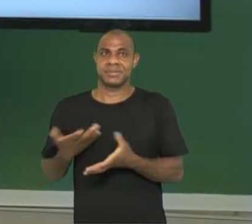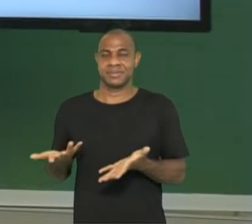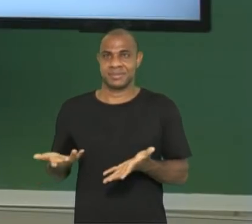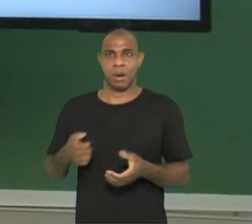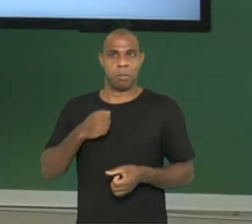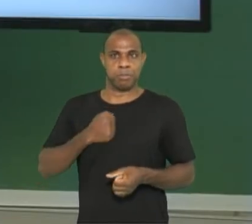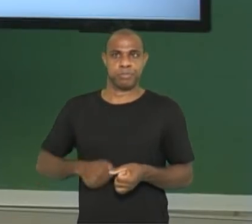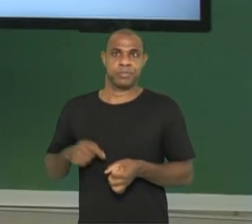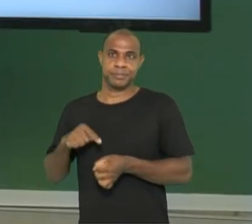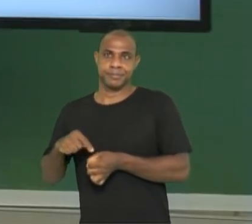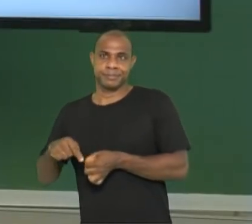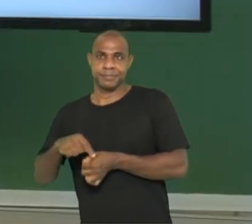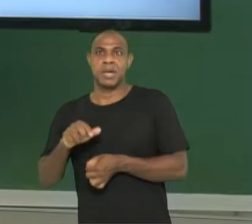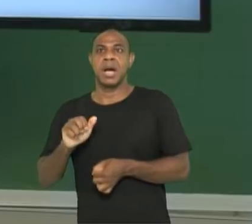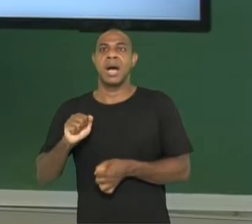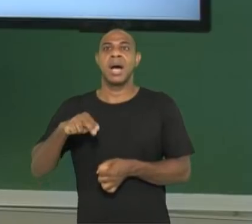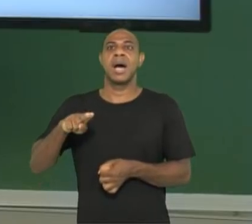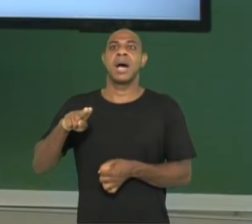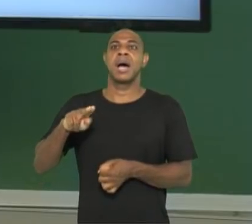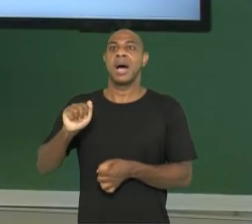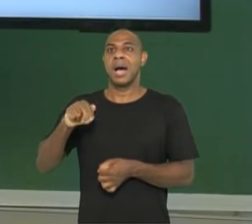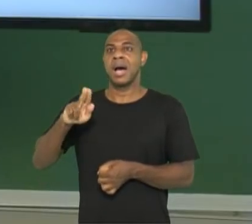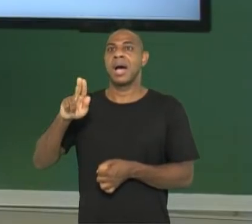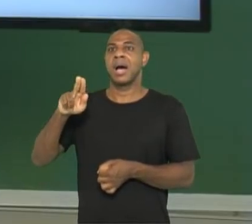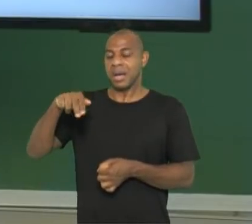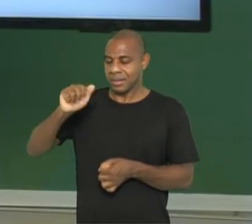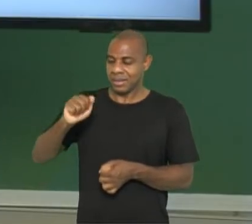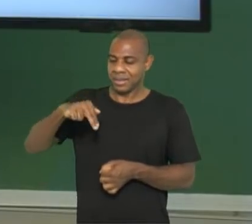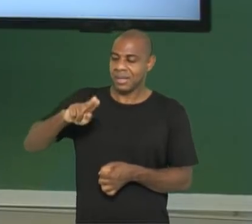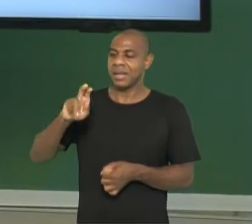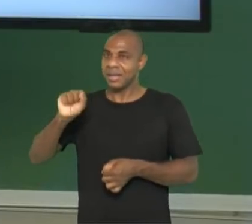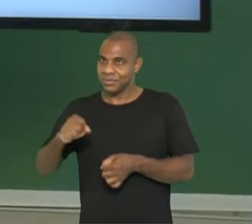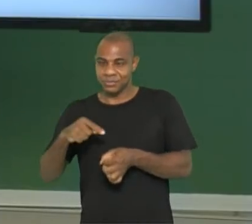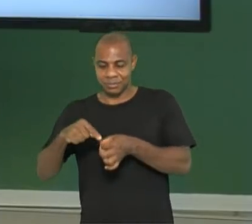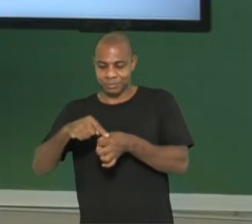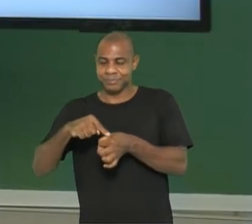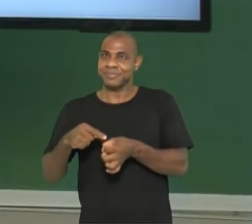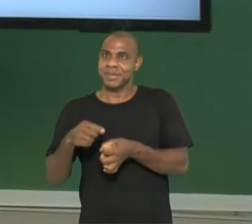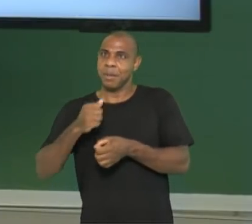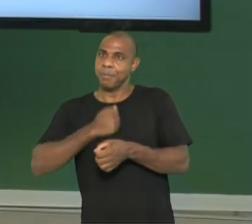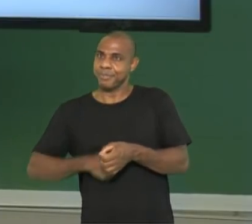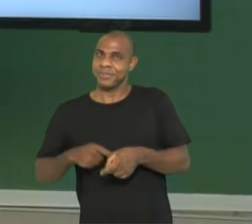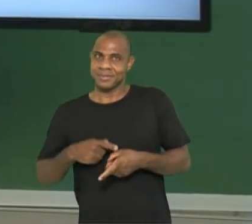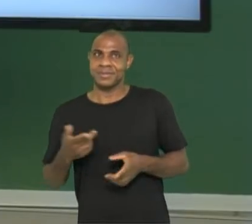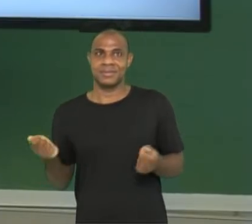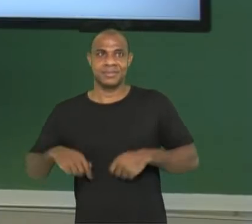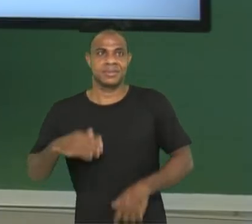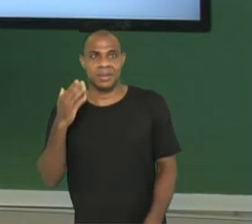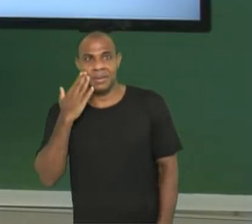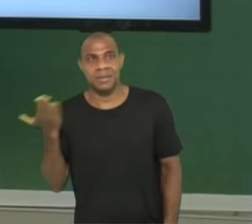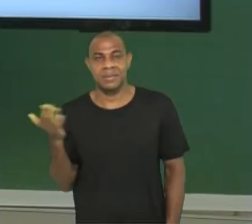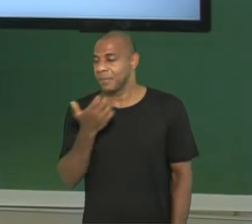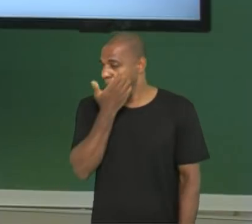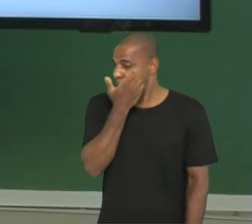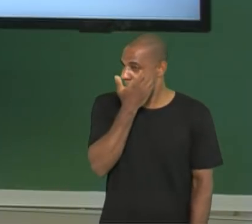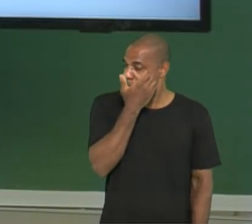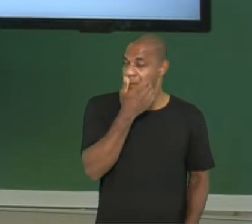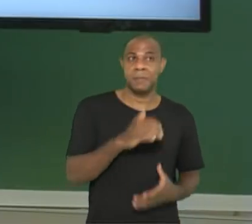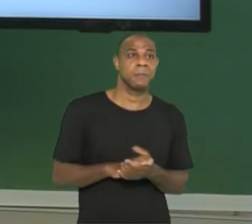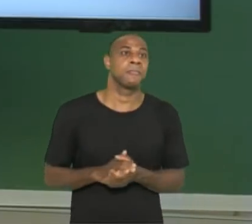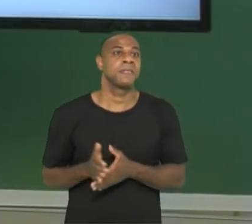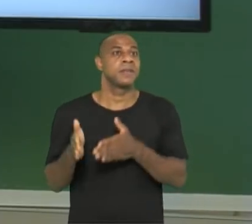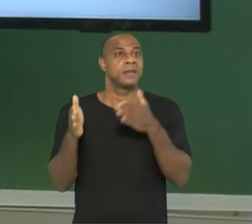que não existam outras. Por exemplo, aves têm moela, que é aquele músculo que tritura o alimento delas, já que elas não têm